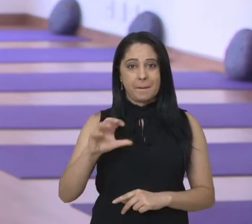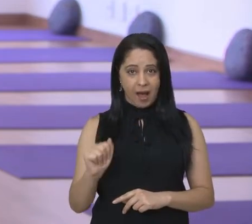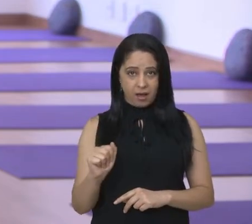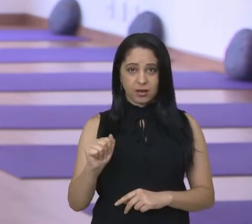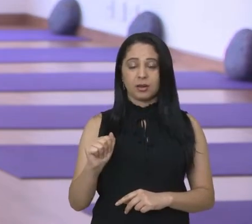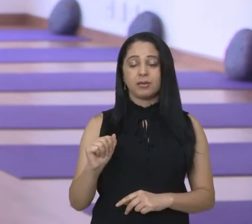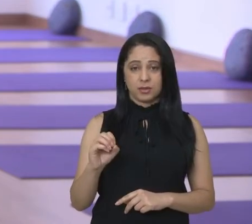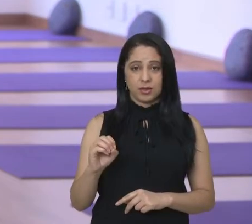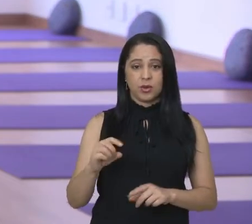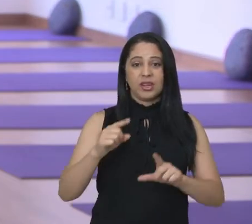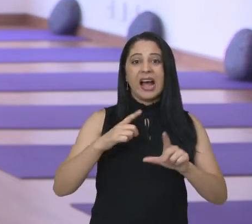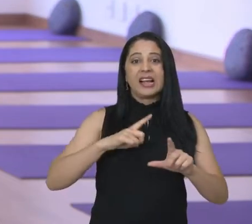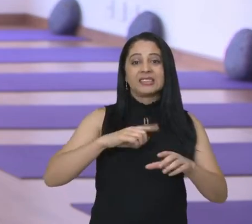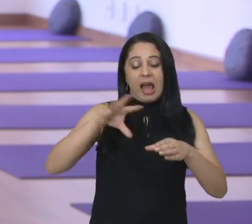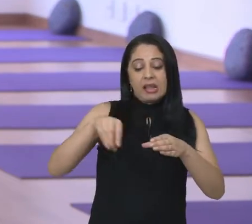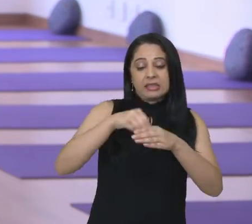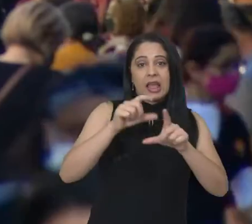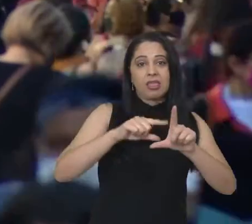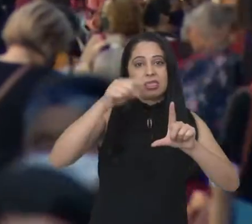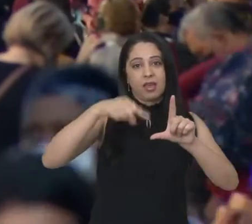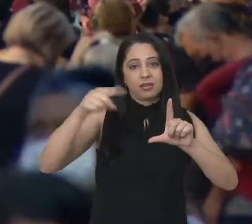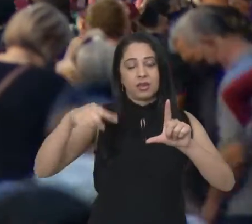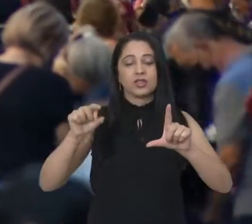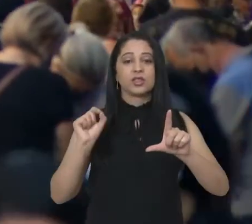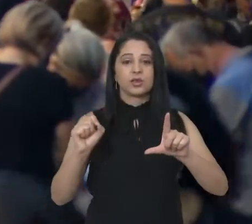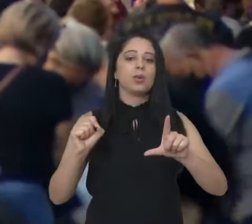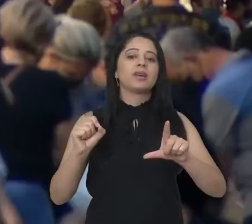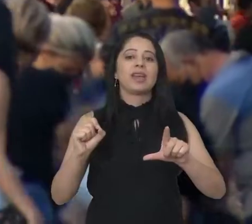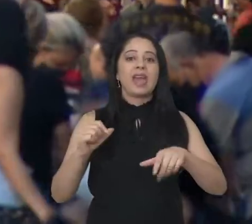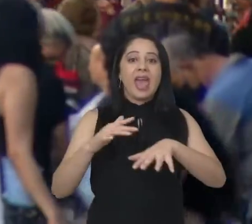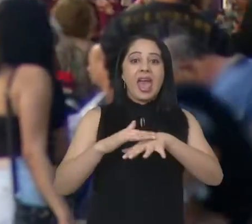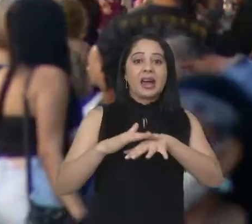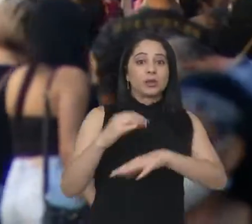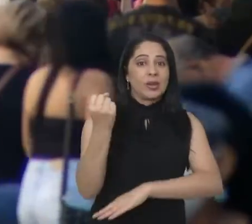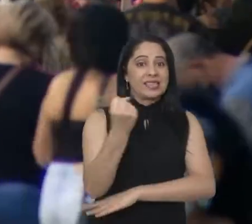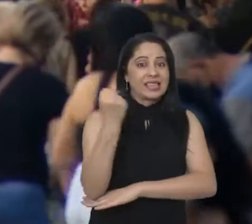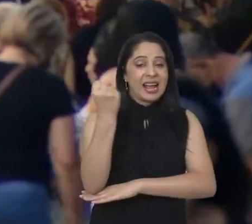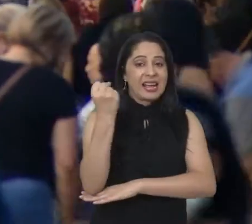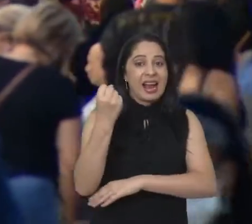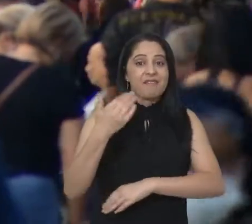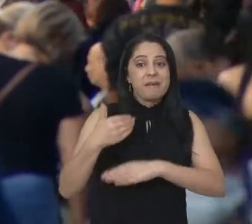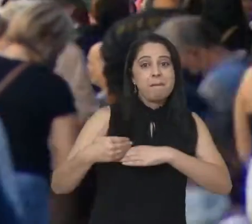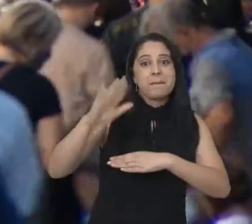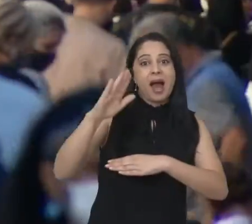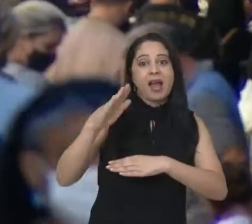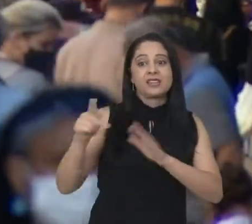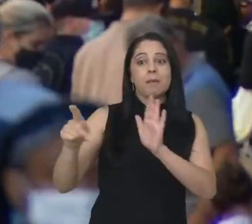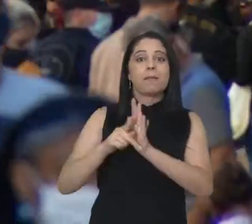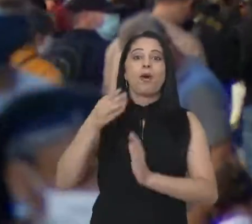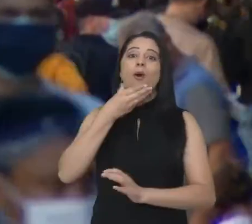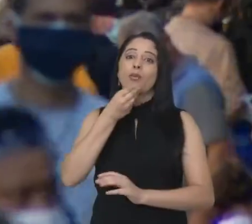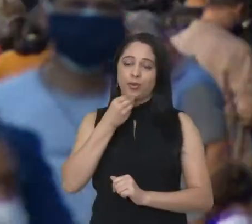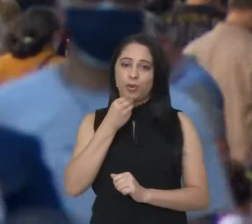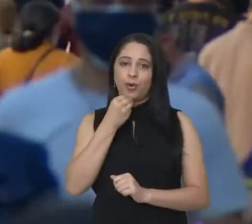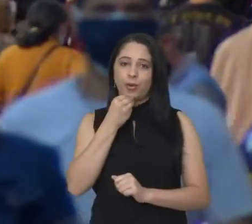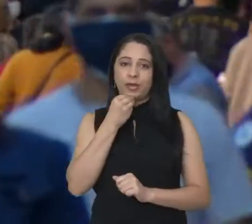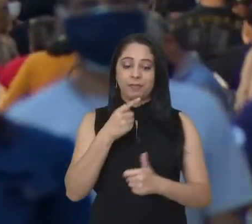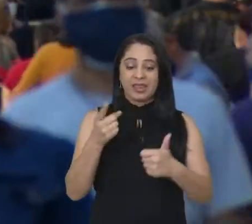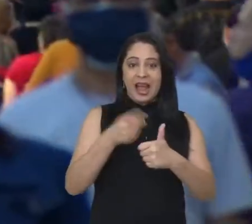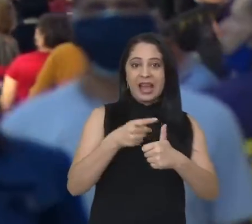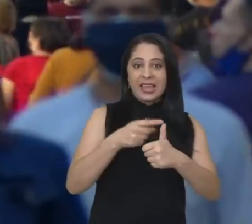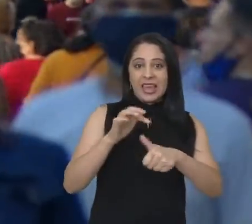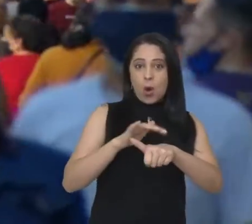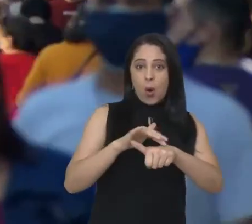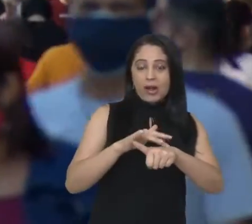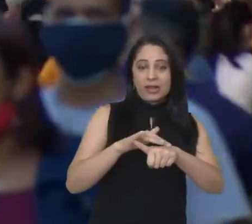estatística que indica que o câncer de próstata é um dos mais incidentes no homem e o segundo que mais mata, perdendo apenas para